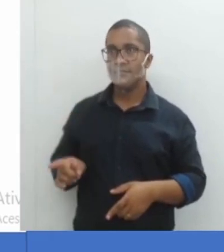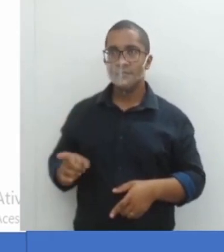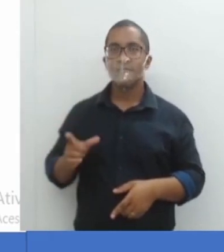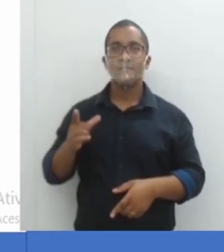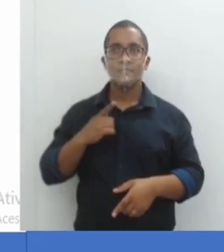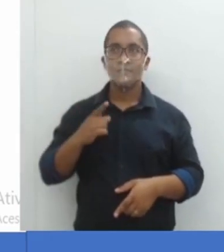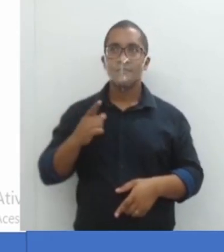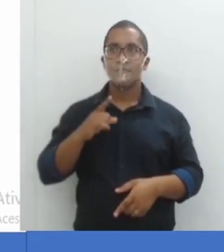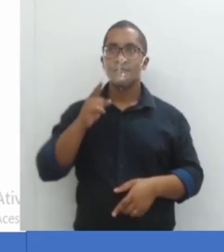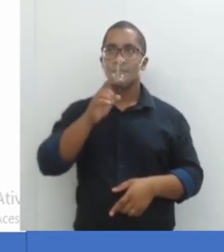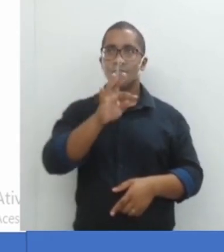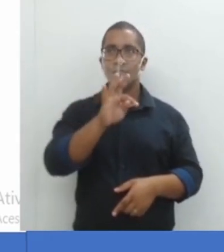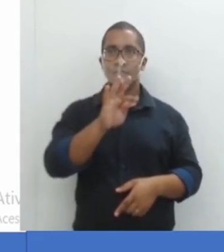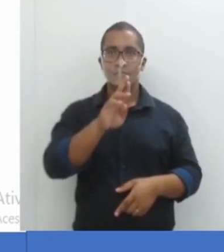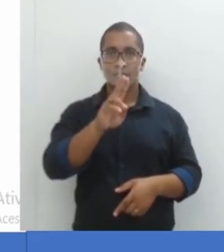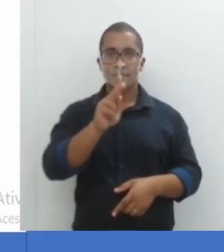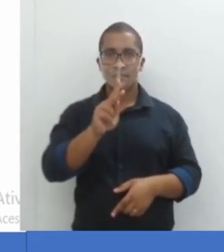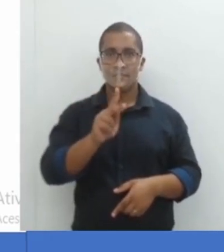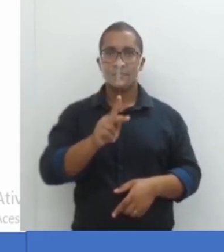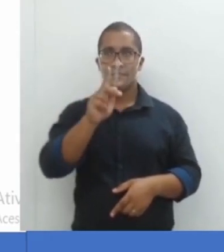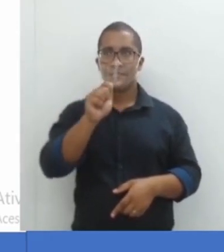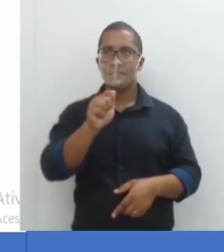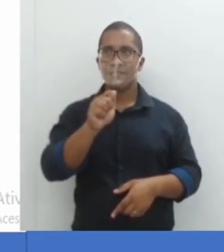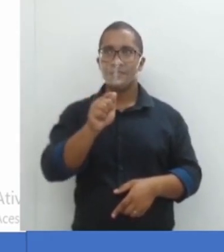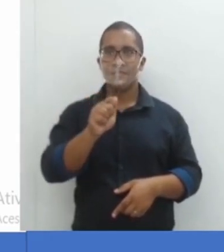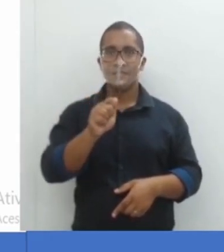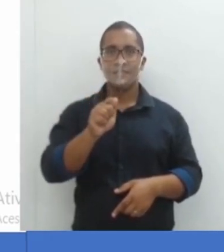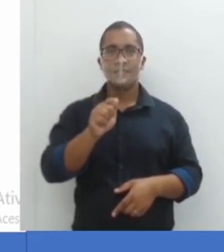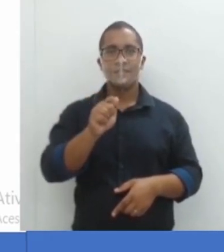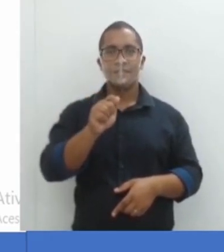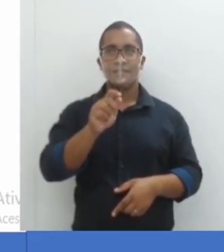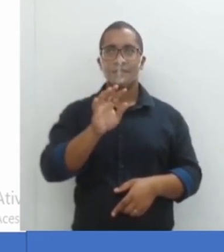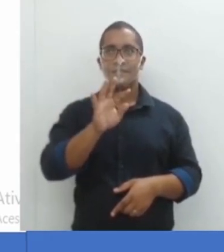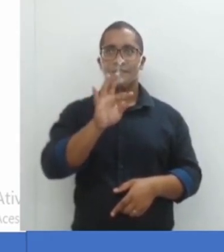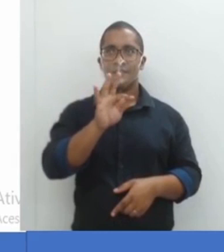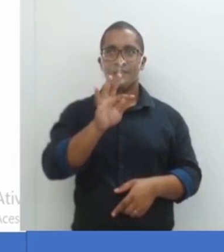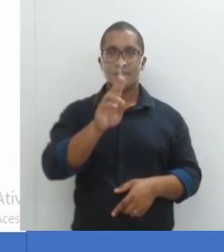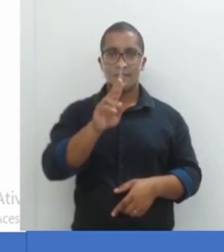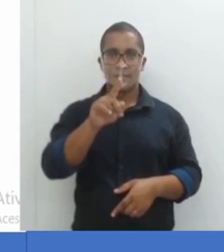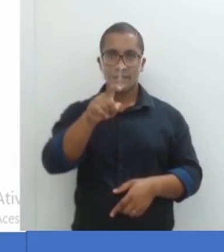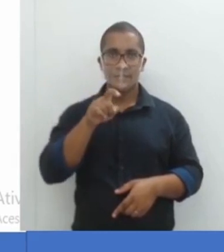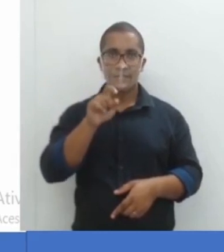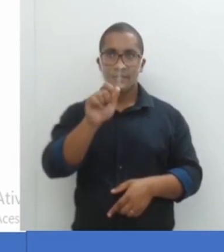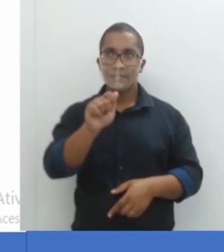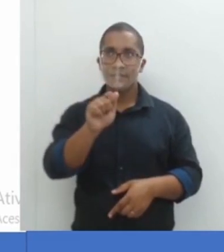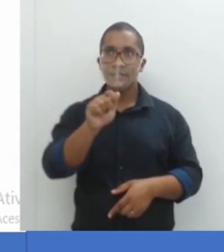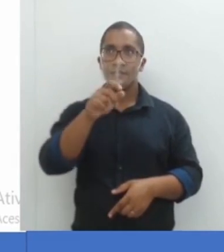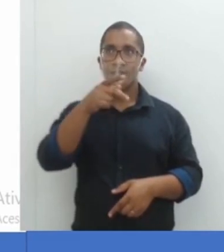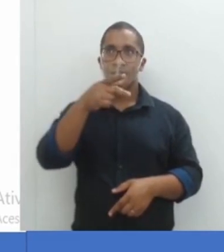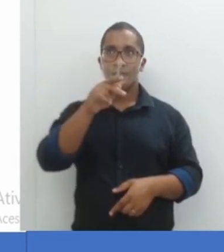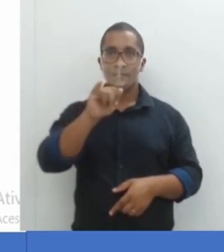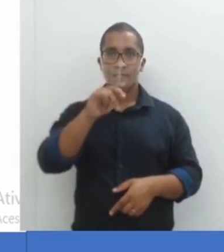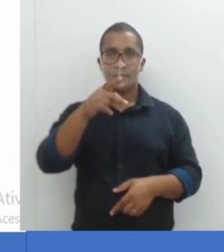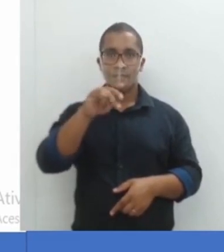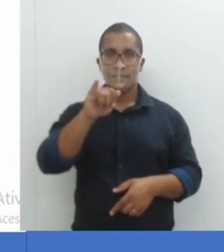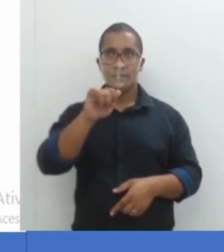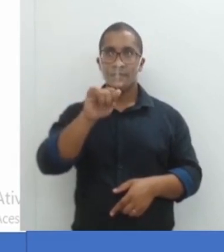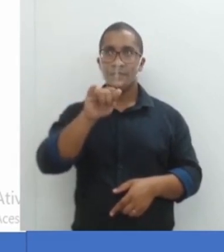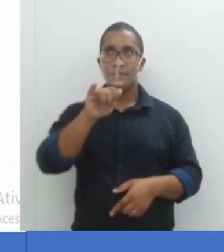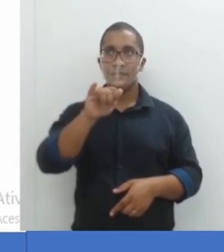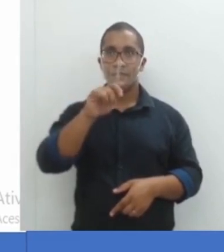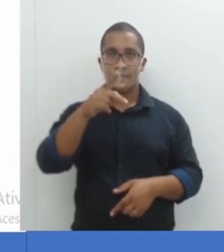o trucá, tuxá e pipipã, né? O trucá é da cidade